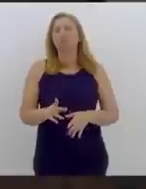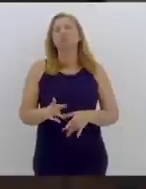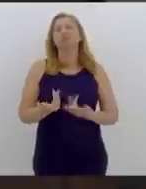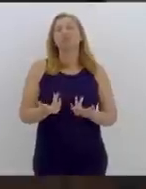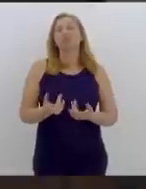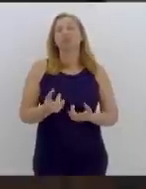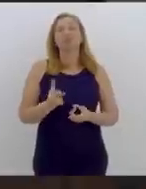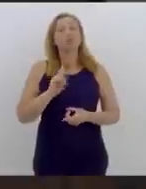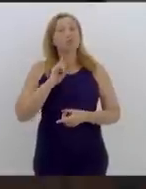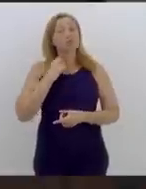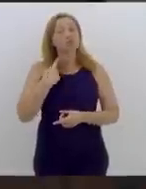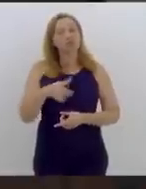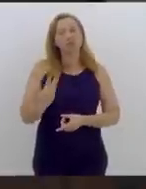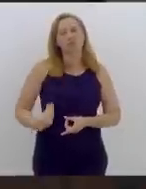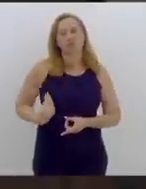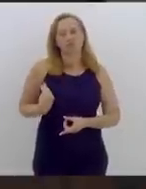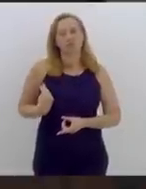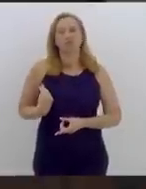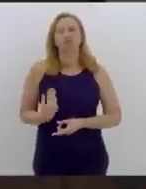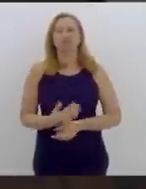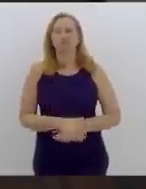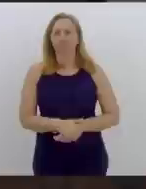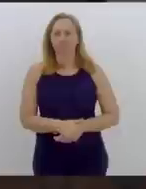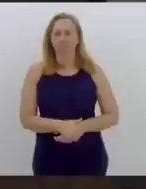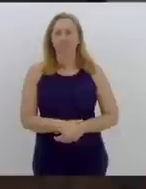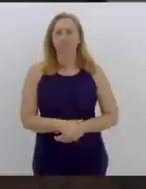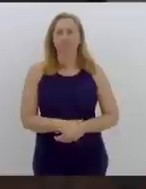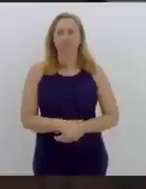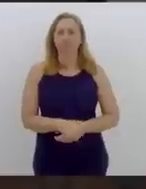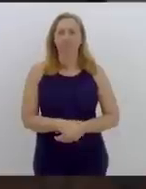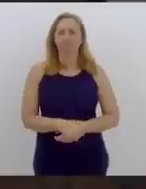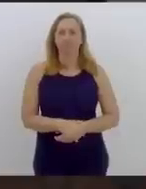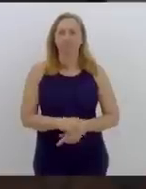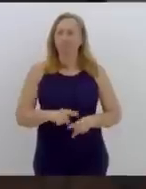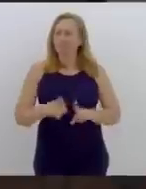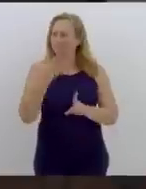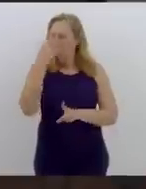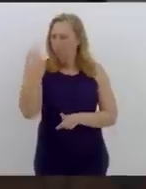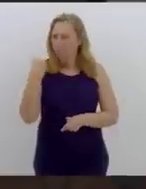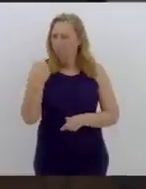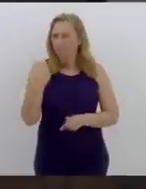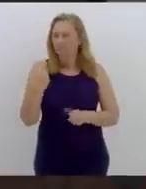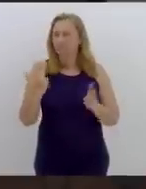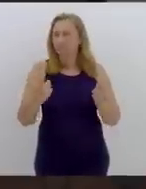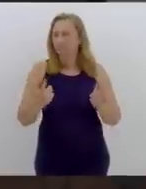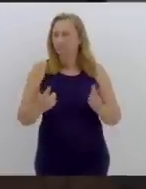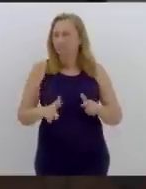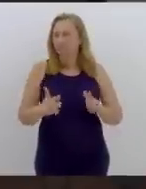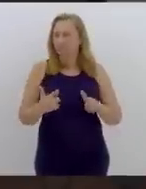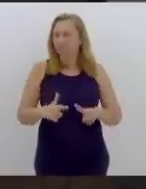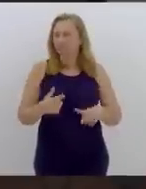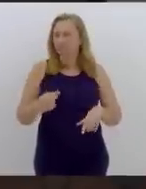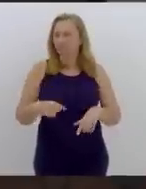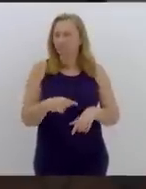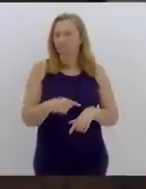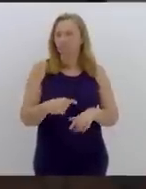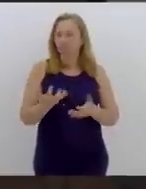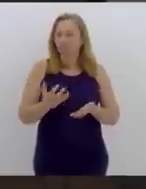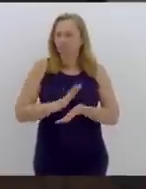tem um passado horrível mas esquece por onde passar e quero massacrar